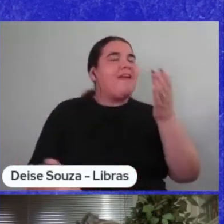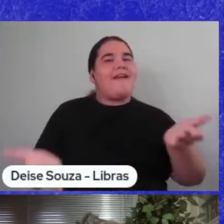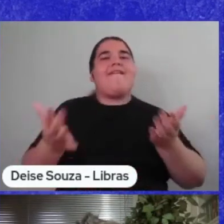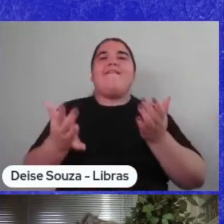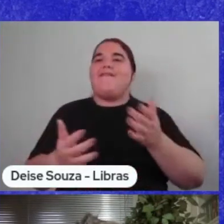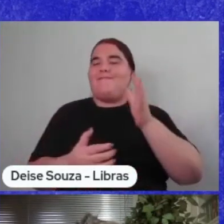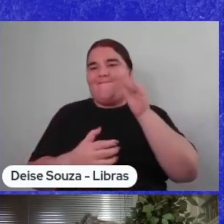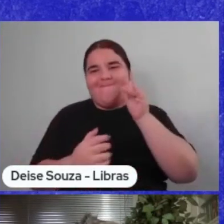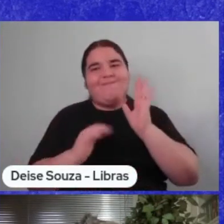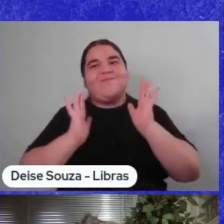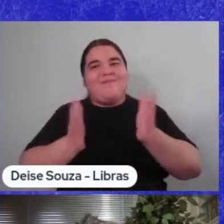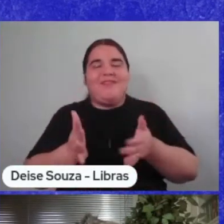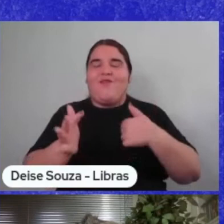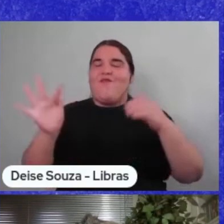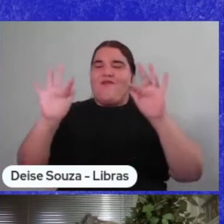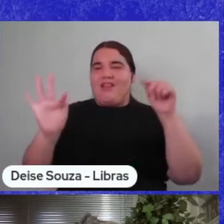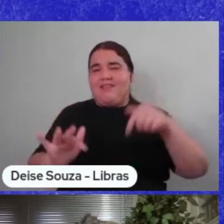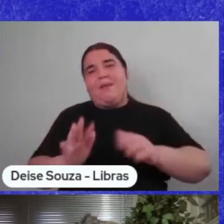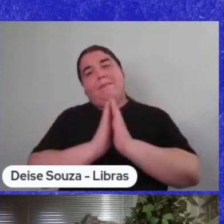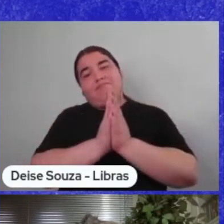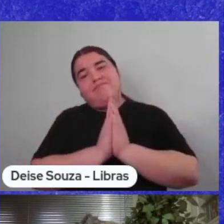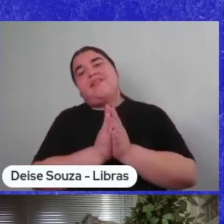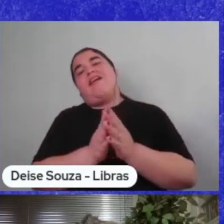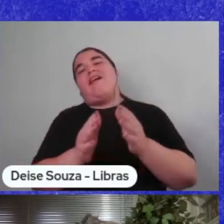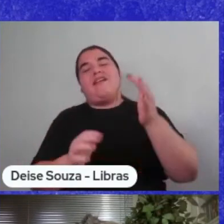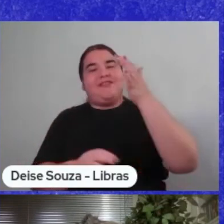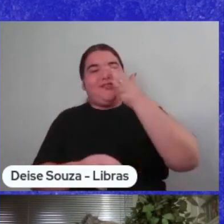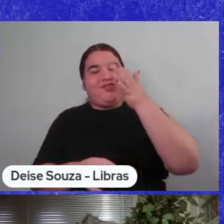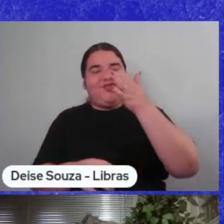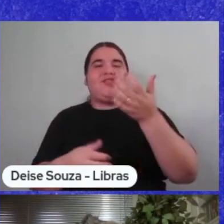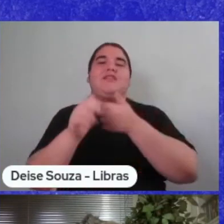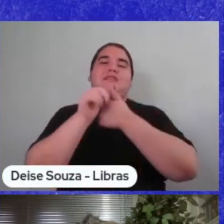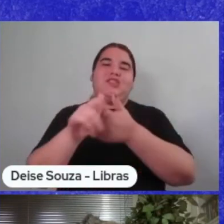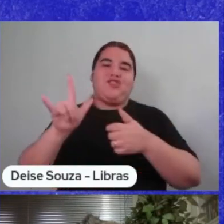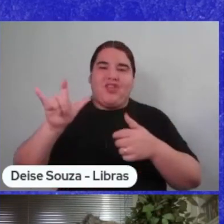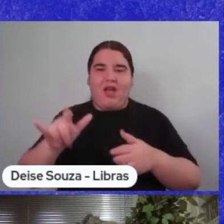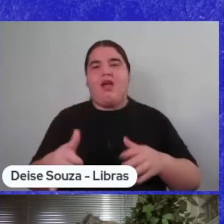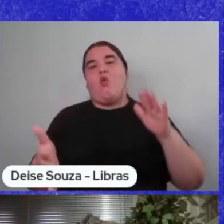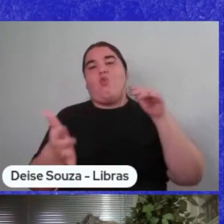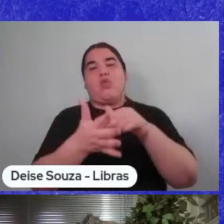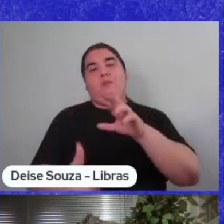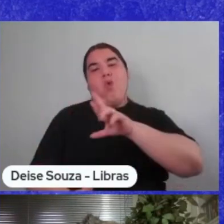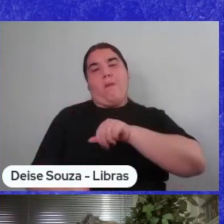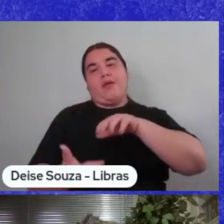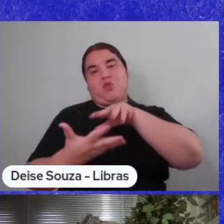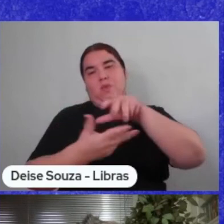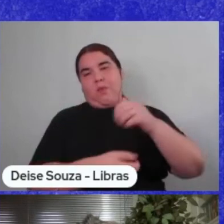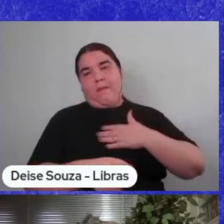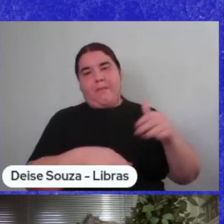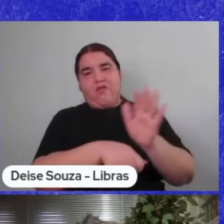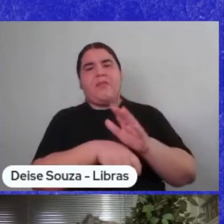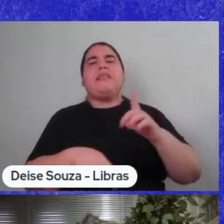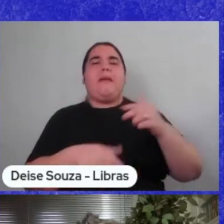aqui. E é isso, assistam Os Últimos Românticos do Mundo, sigam no Instagram, a gente tem mais algumas coisas para exibir